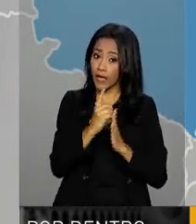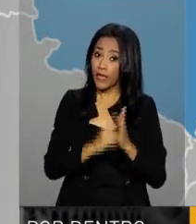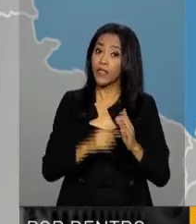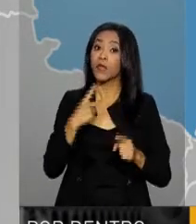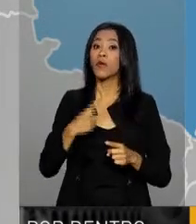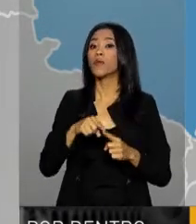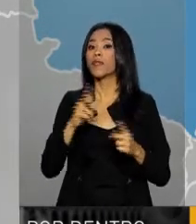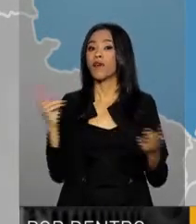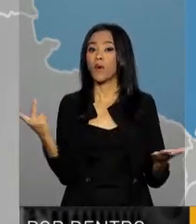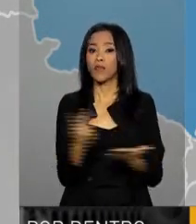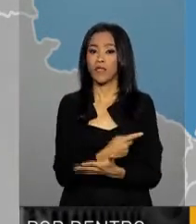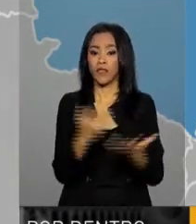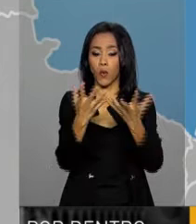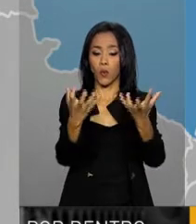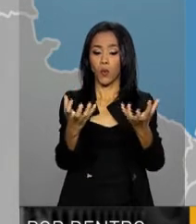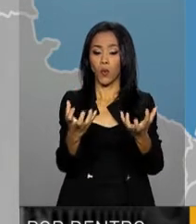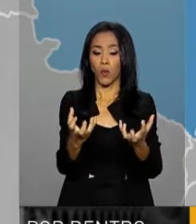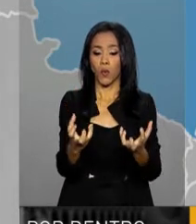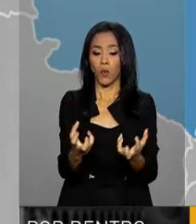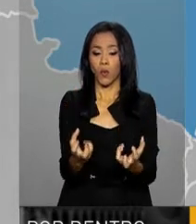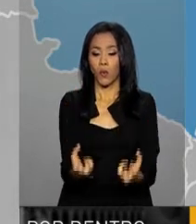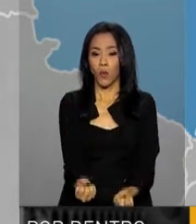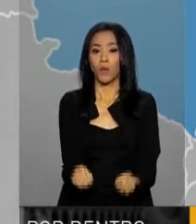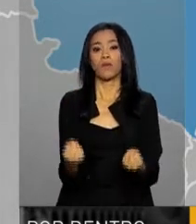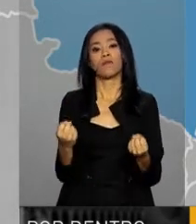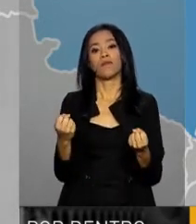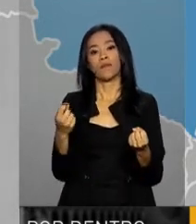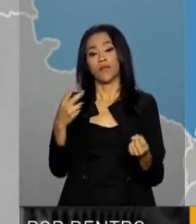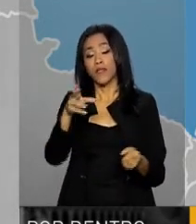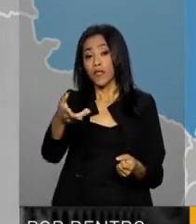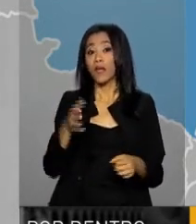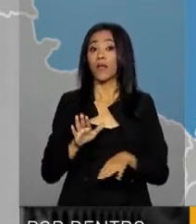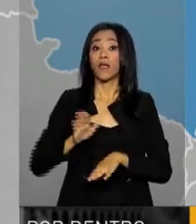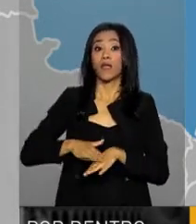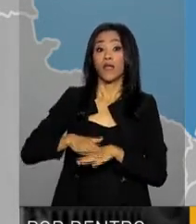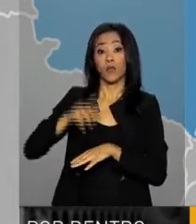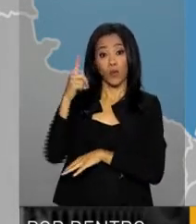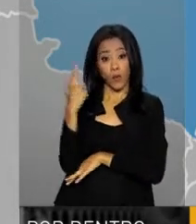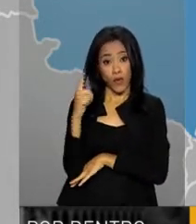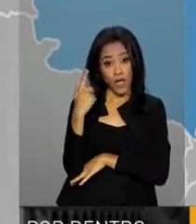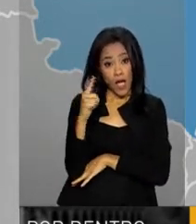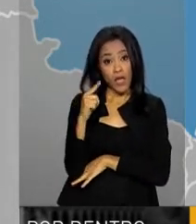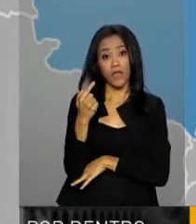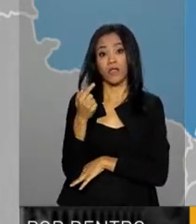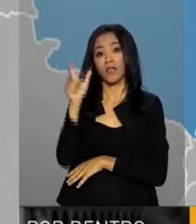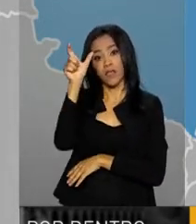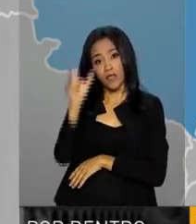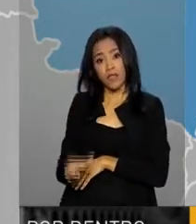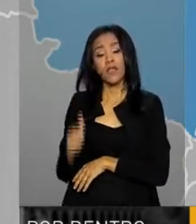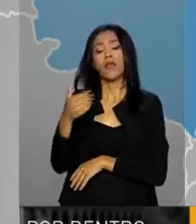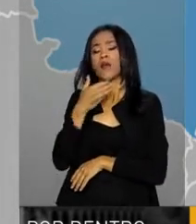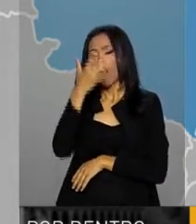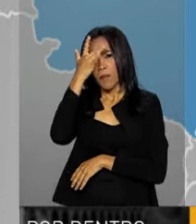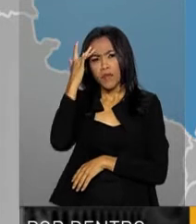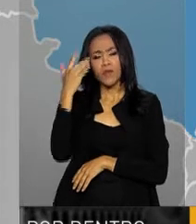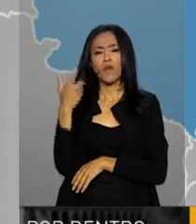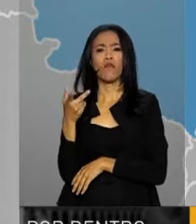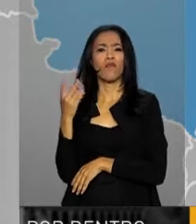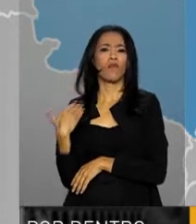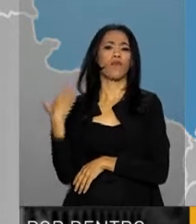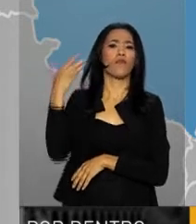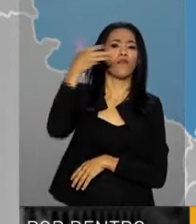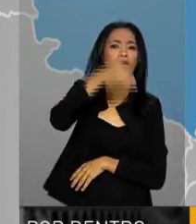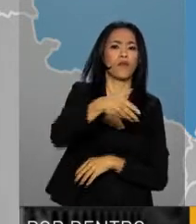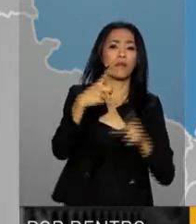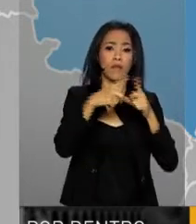anos recentemente o secretário de meio ambiente e recursos hídricos de goiás do acho que ele esteve em brasília durante uma reunião com o secretário de